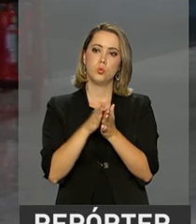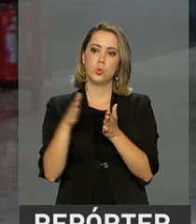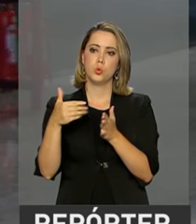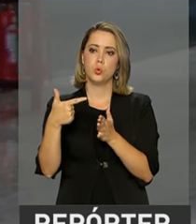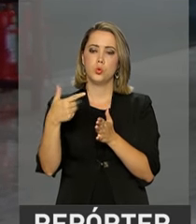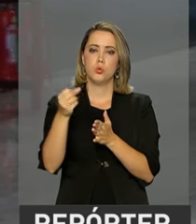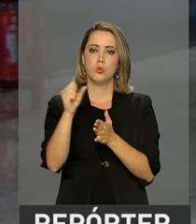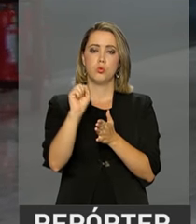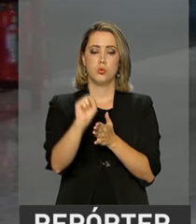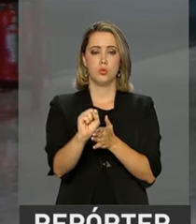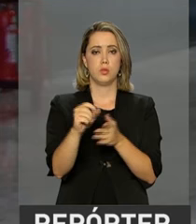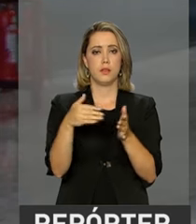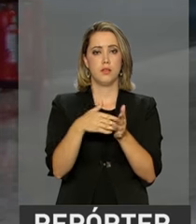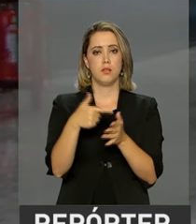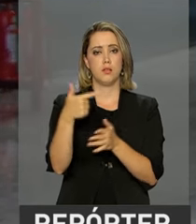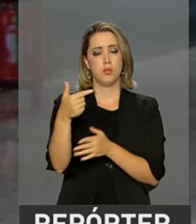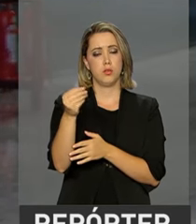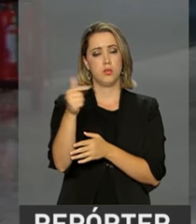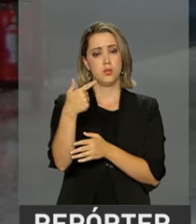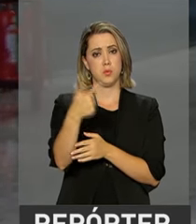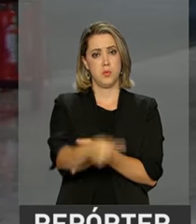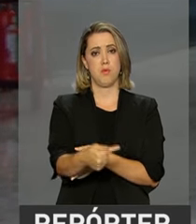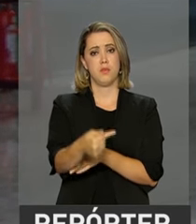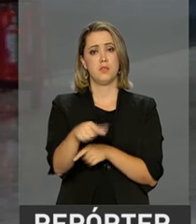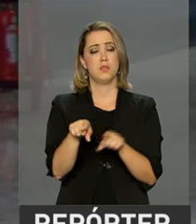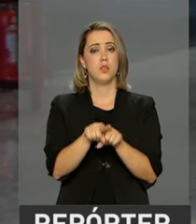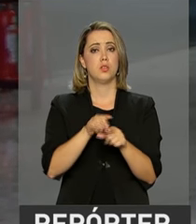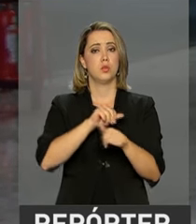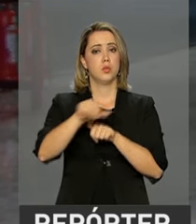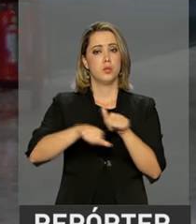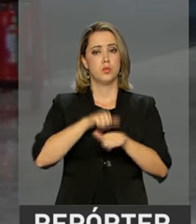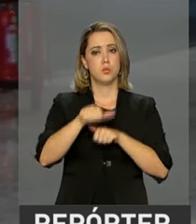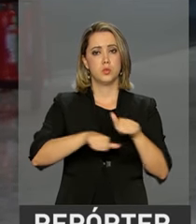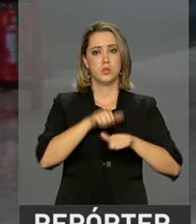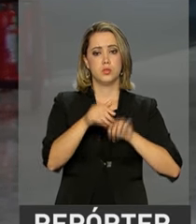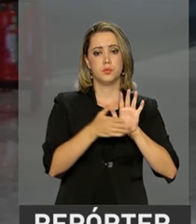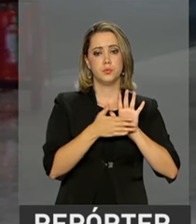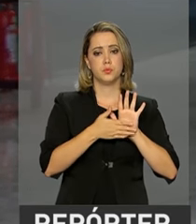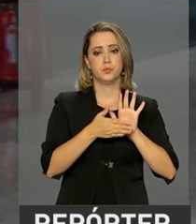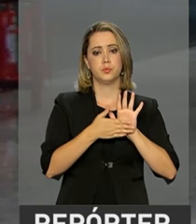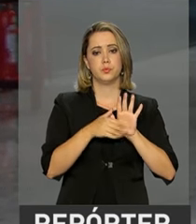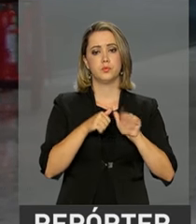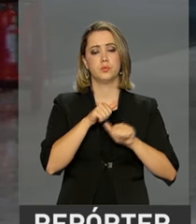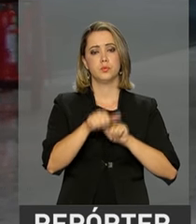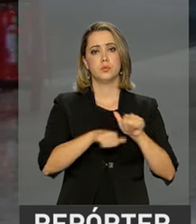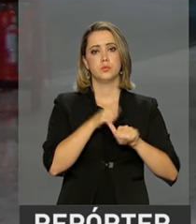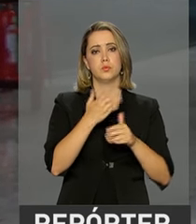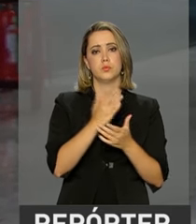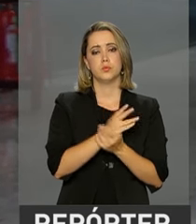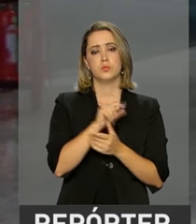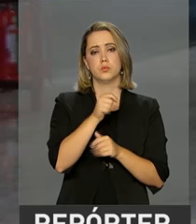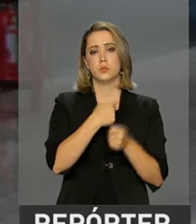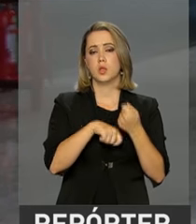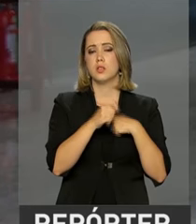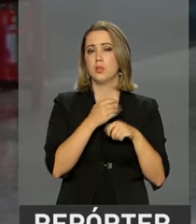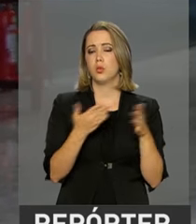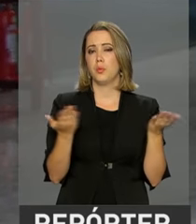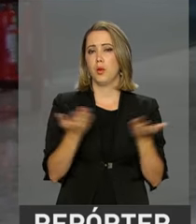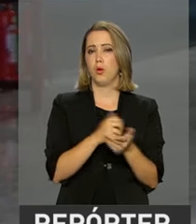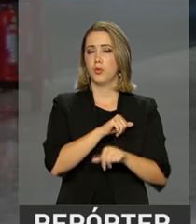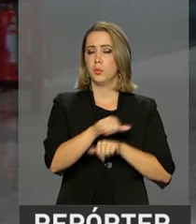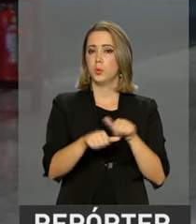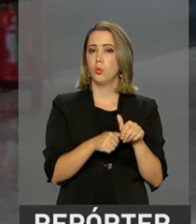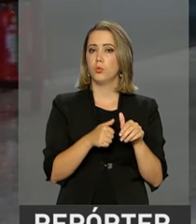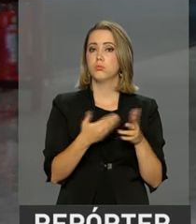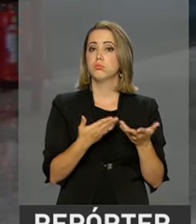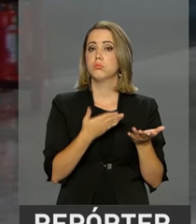a 2027. Com as mudanças feitas na Câmara, onde o projeto tramita, essa economia vai passar a